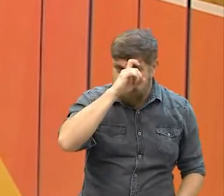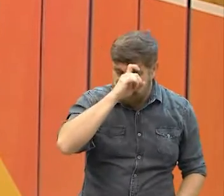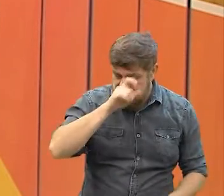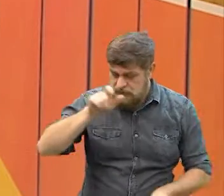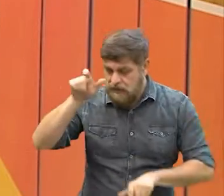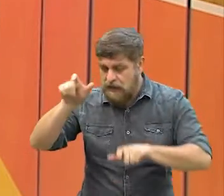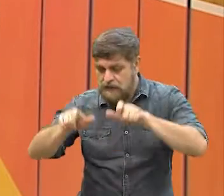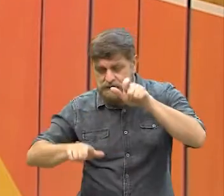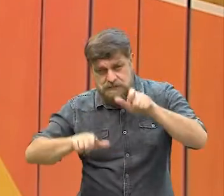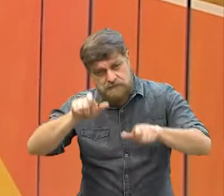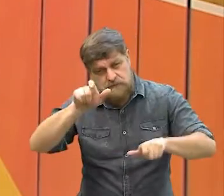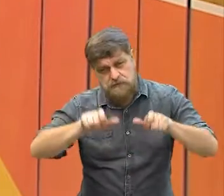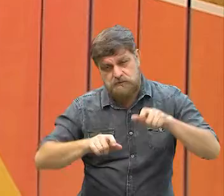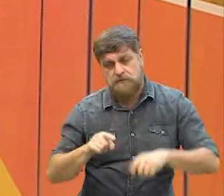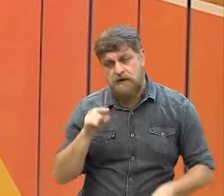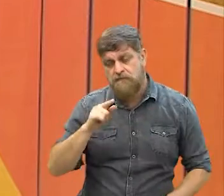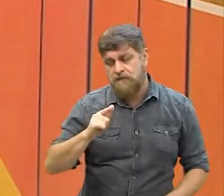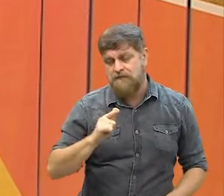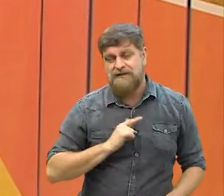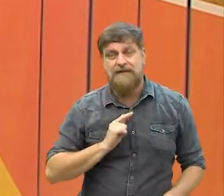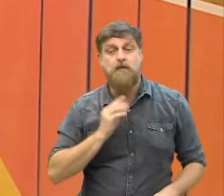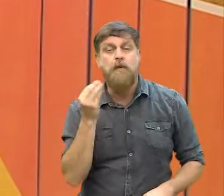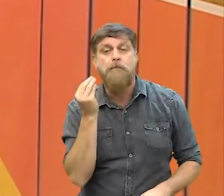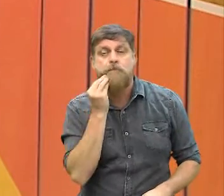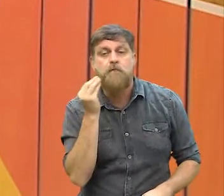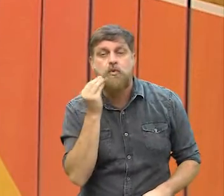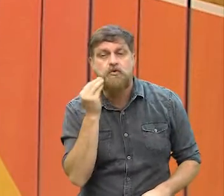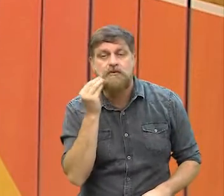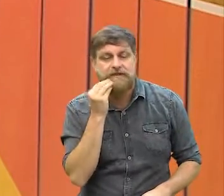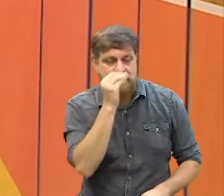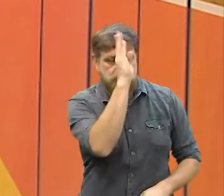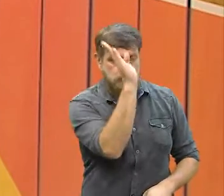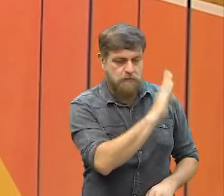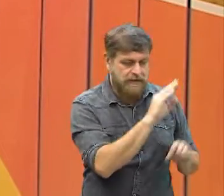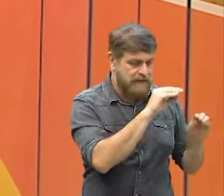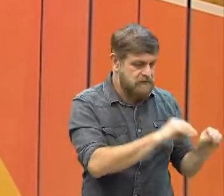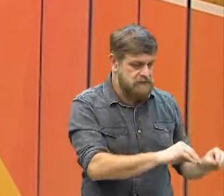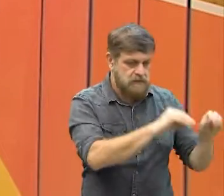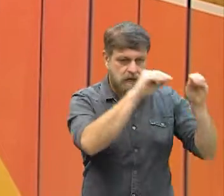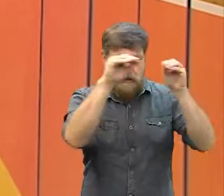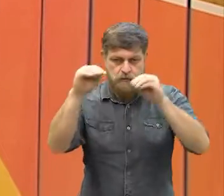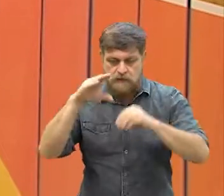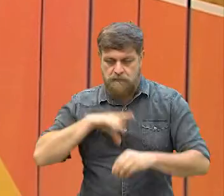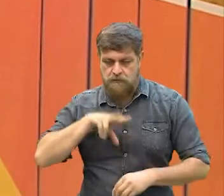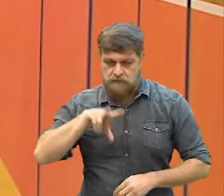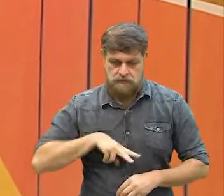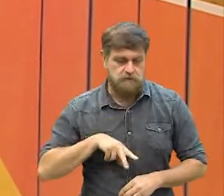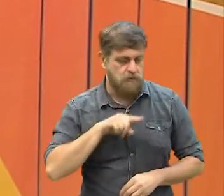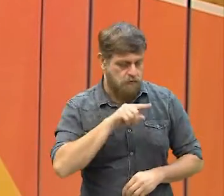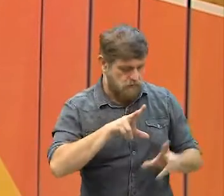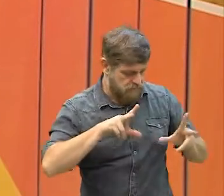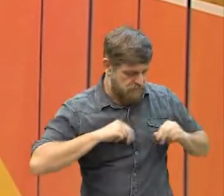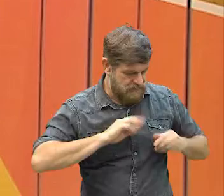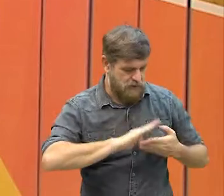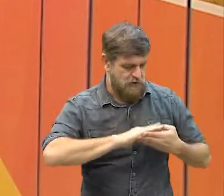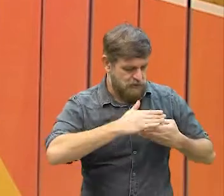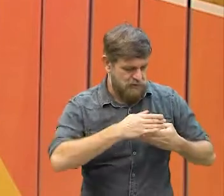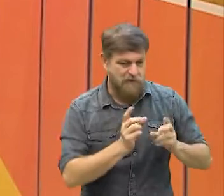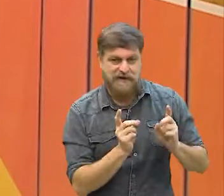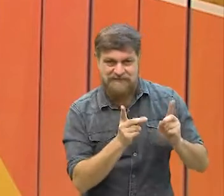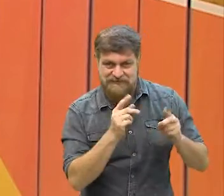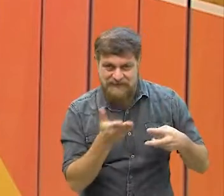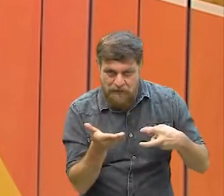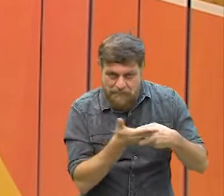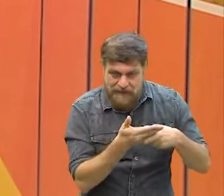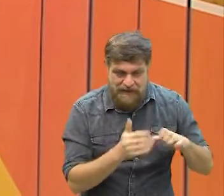das pessoas que você teve essa oportunidade de sair do país, claro que por mérito seu, vendeu o seu